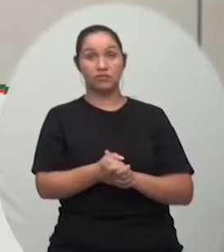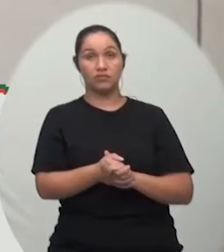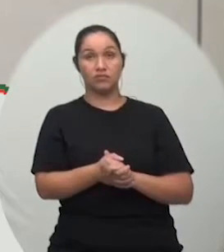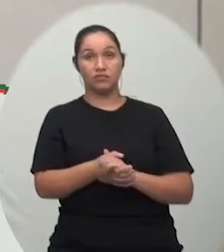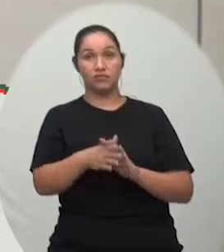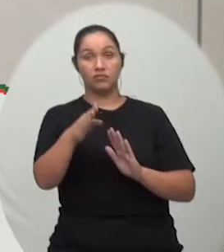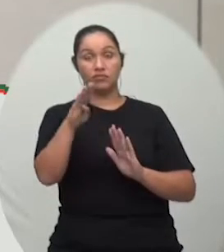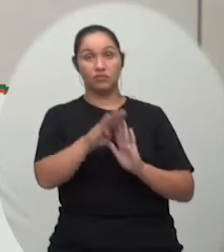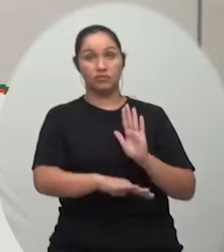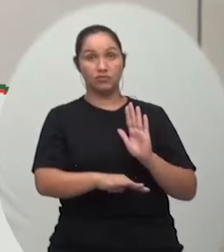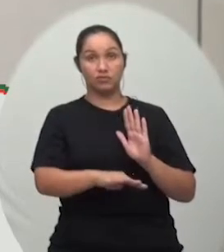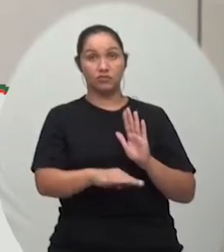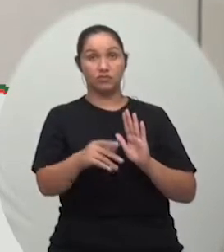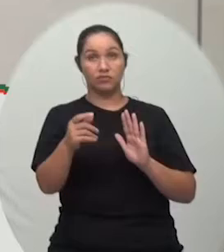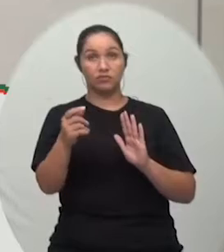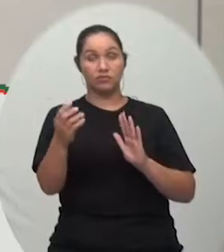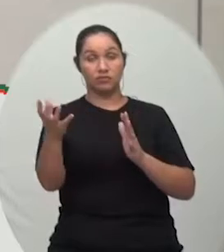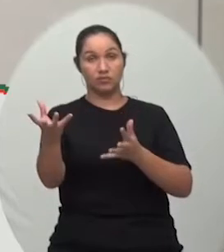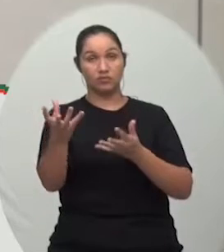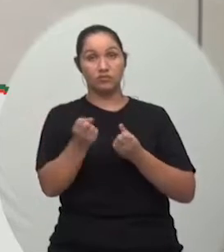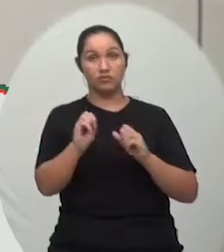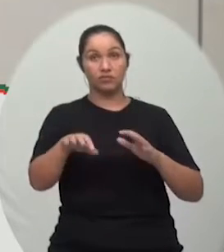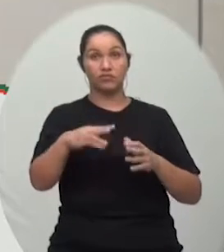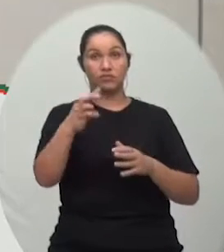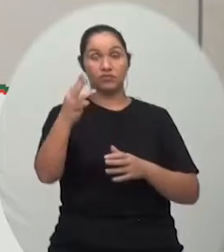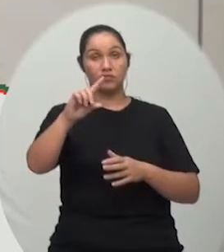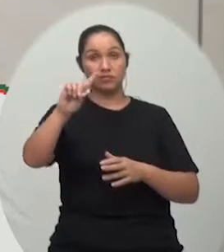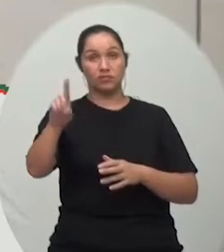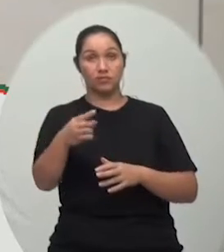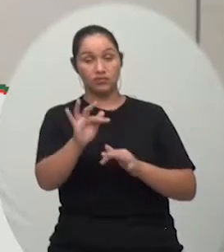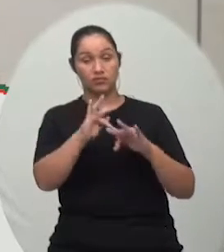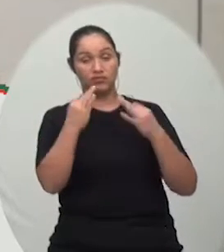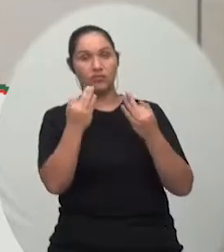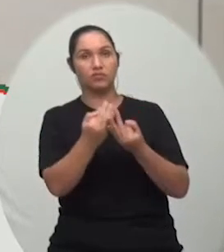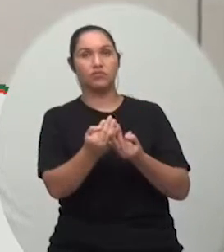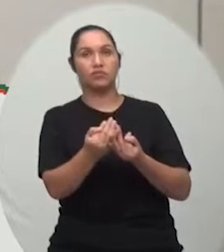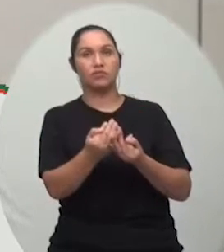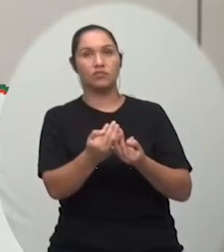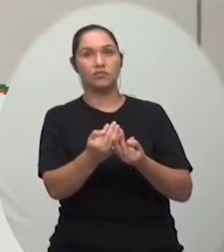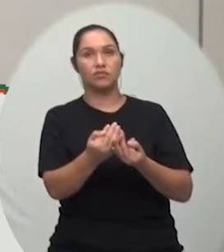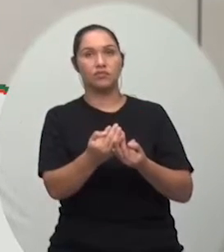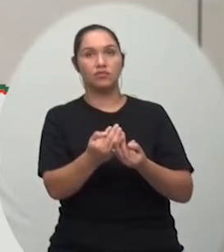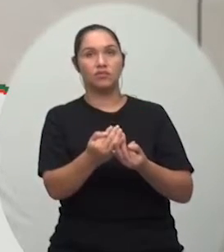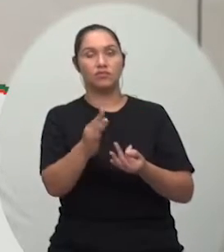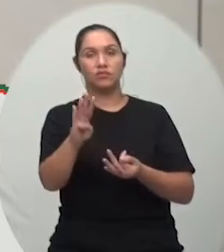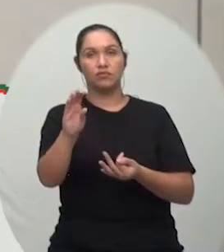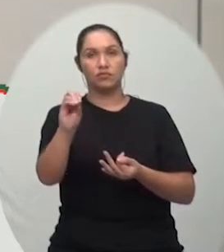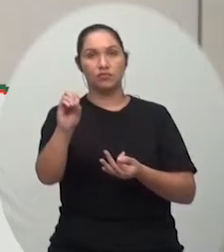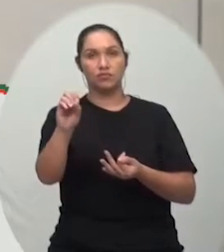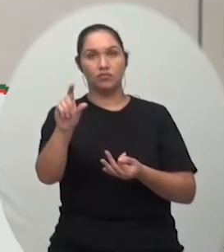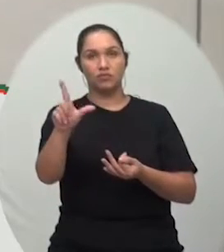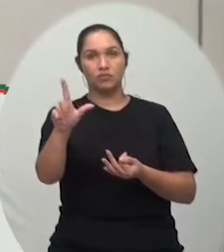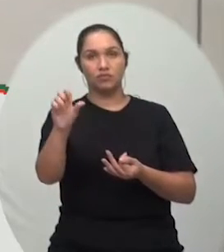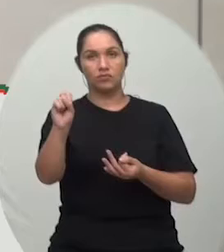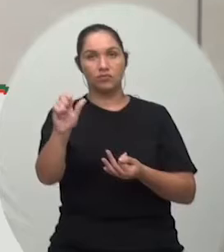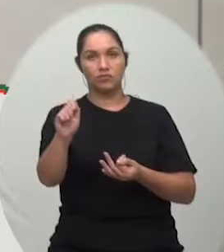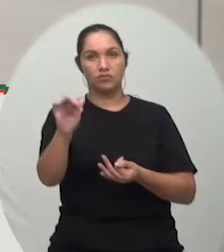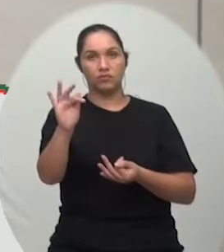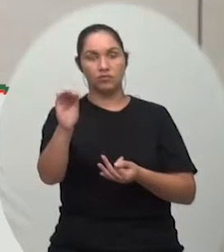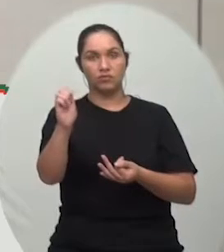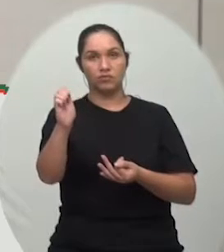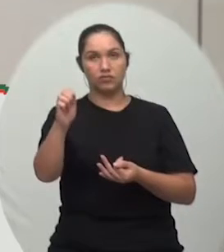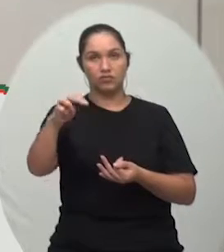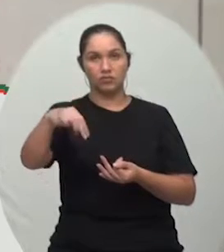com esse programa. Então, é o seguinte: das 3.000 e poucas famílias que recebem o Bolsa Família, apenas aquelas que